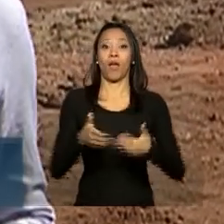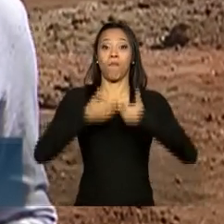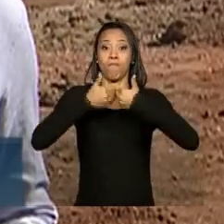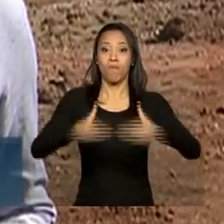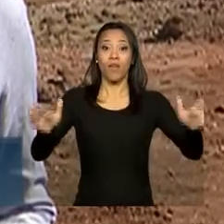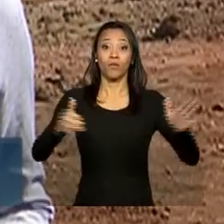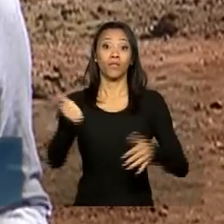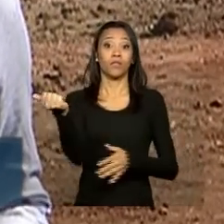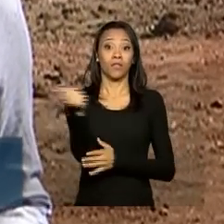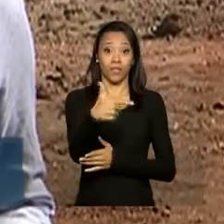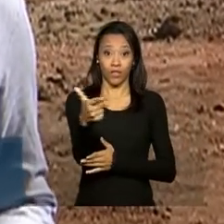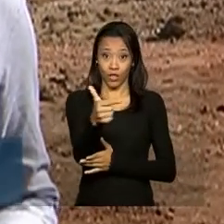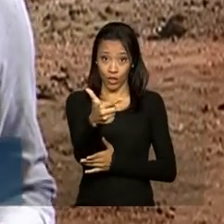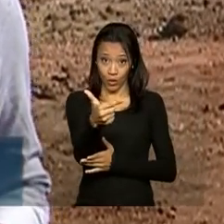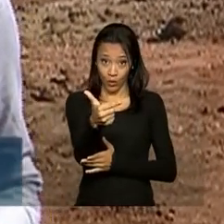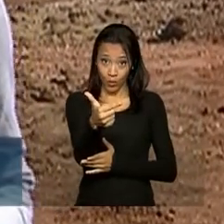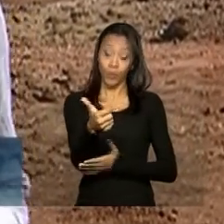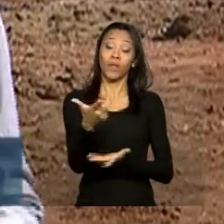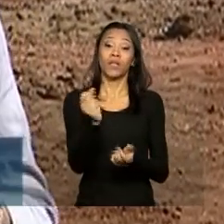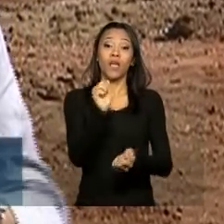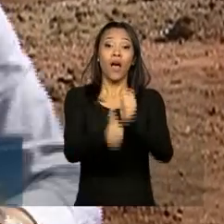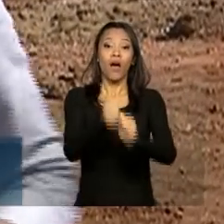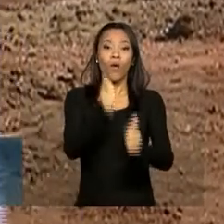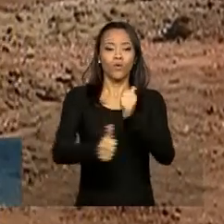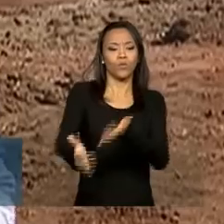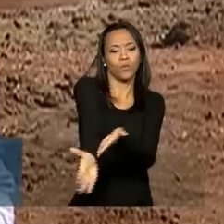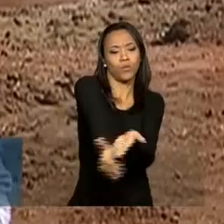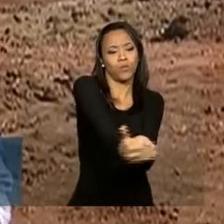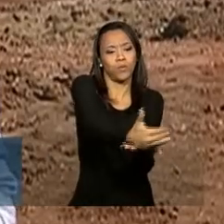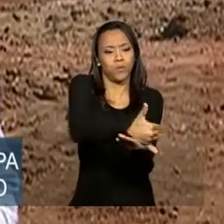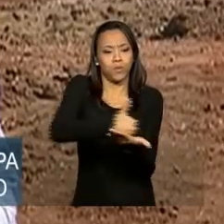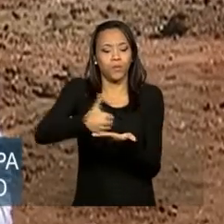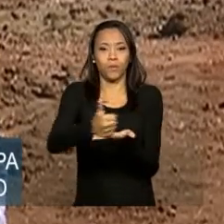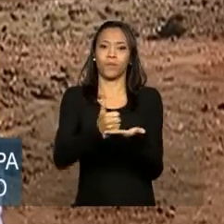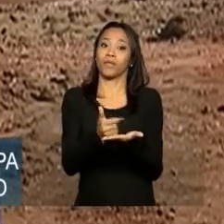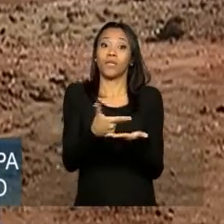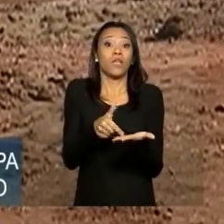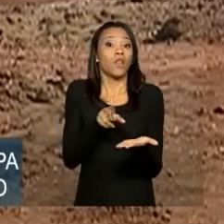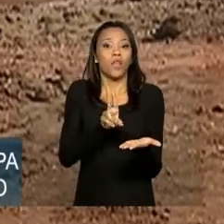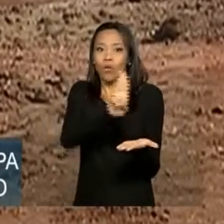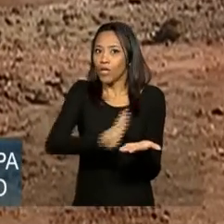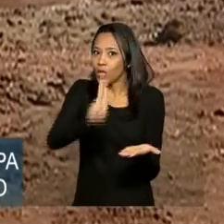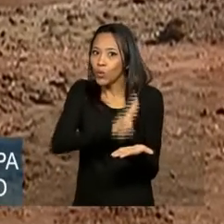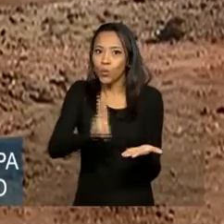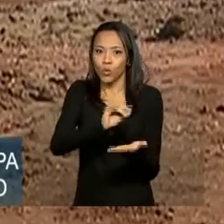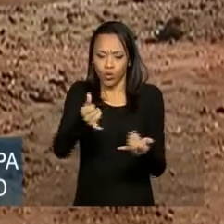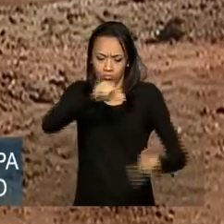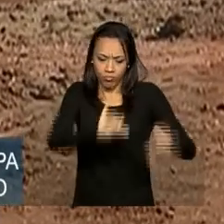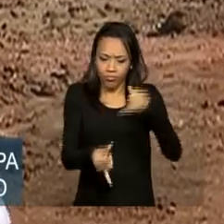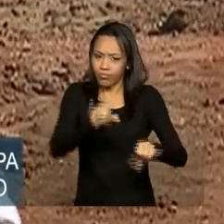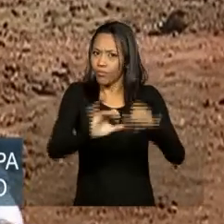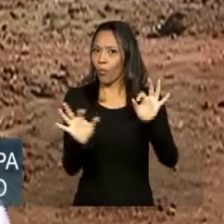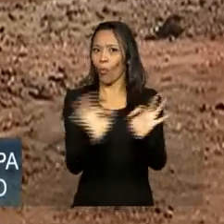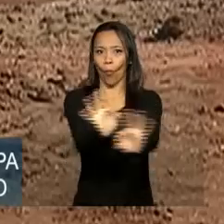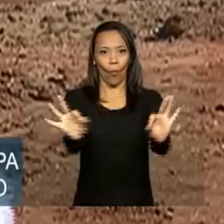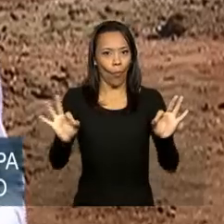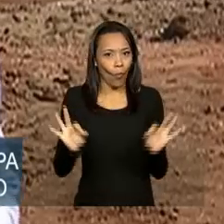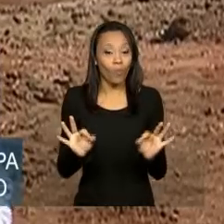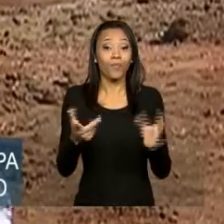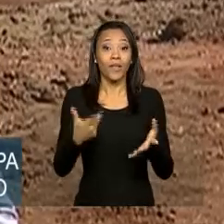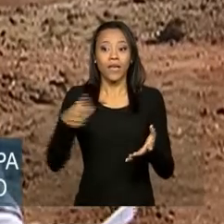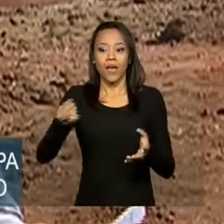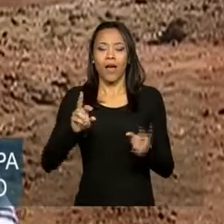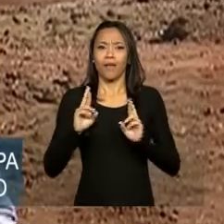12ª colheita de arroz agroecológico um arroz que é cultivada eí sem o uso de agrotóxico a expectativa dos